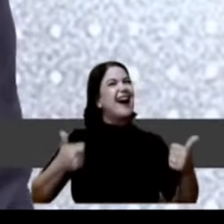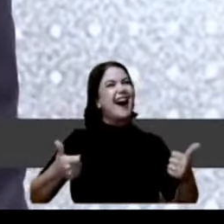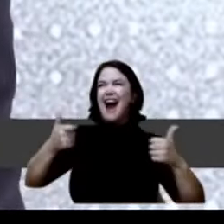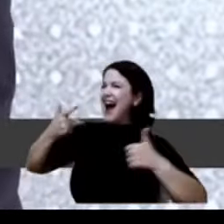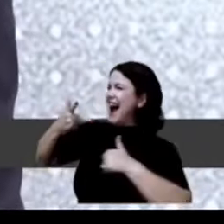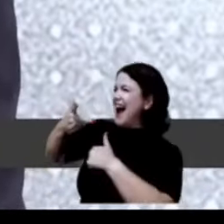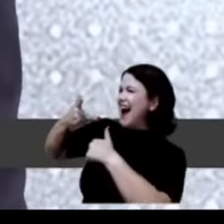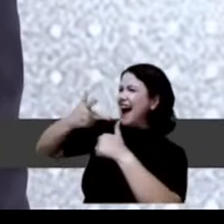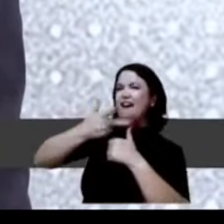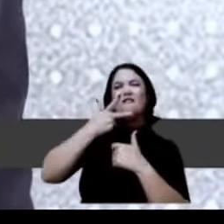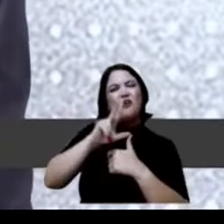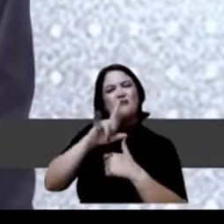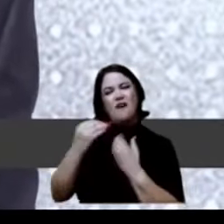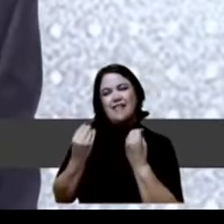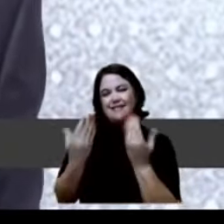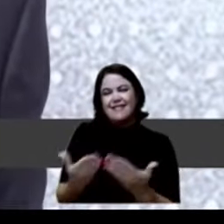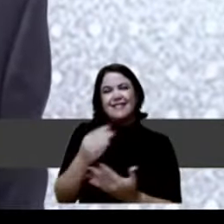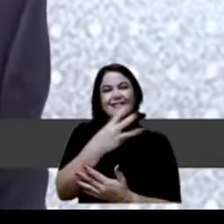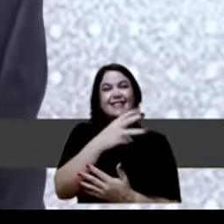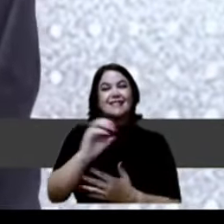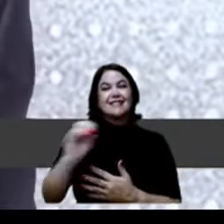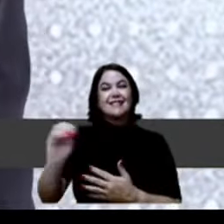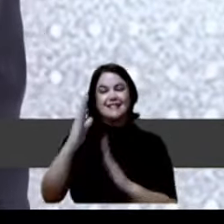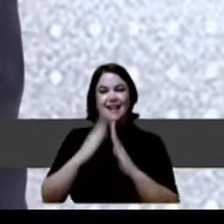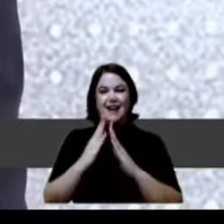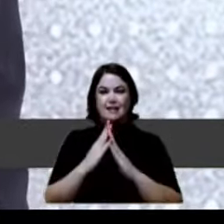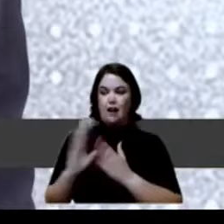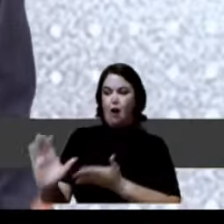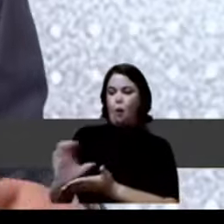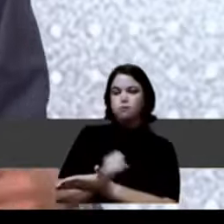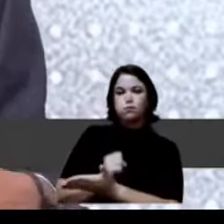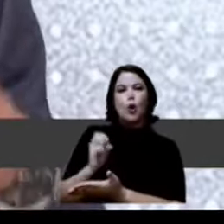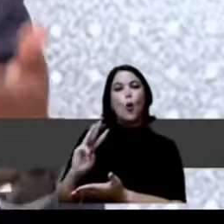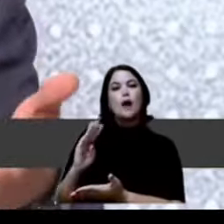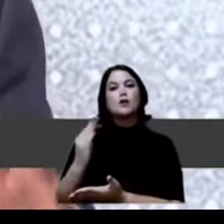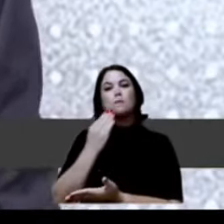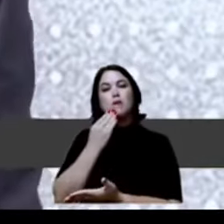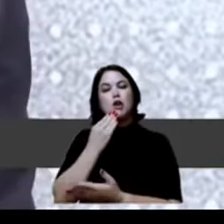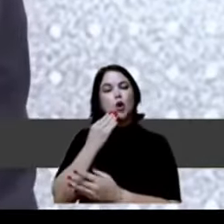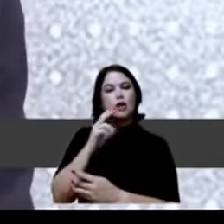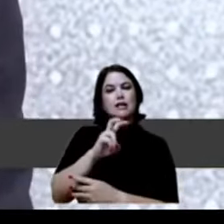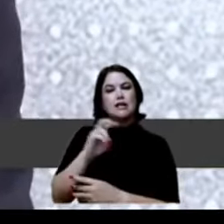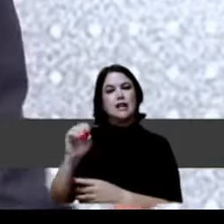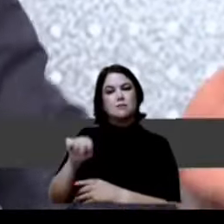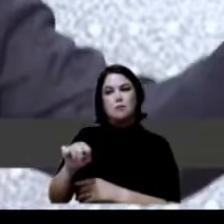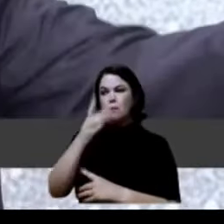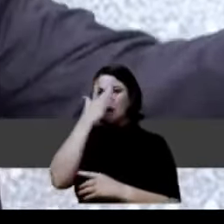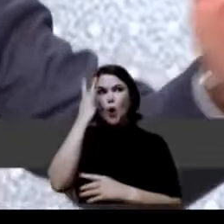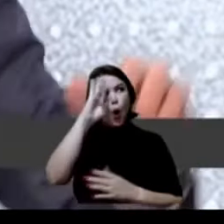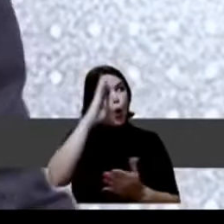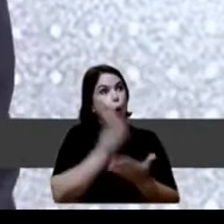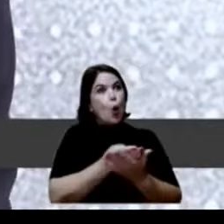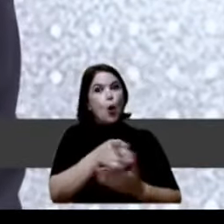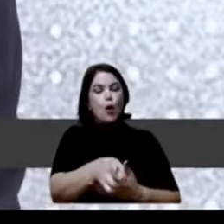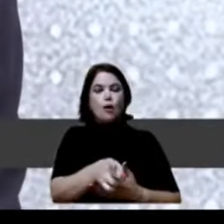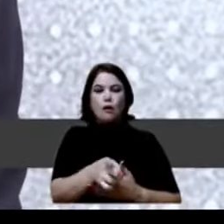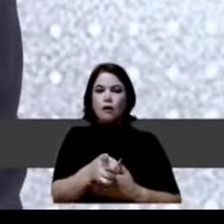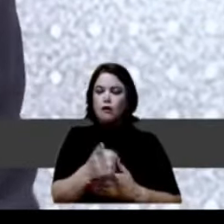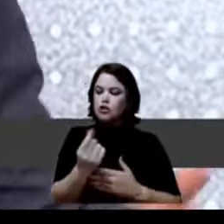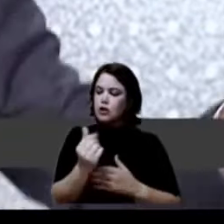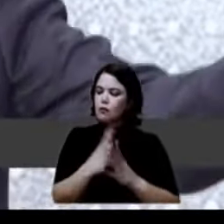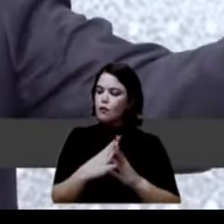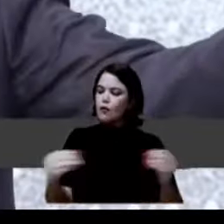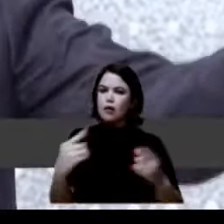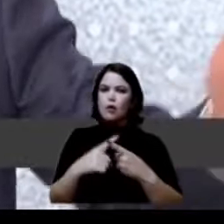fazer 300 casas. Arrecadou mais de 4 milhões e meio das pessoas de boa fé. Muito bom. Sumiu com dinheiro, fez só 1,5 milhão